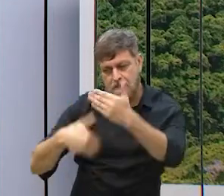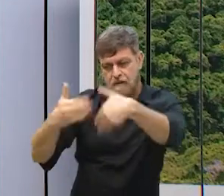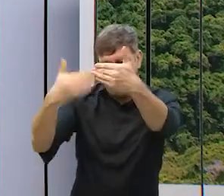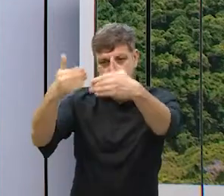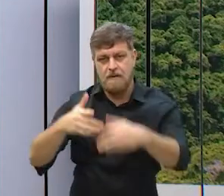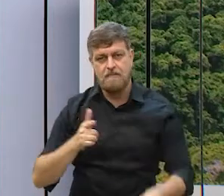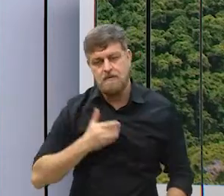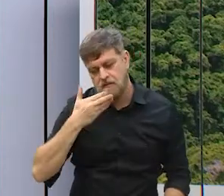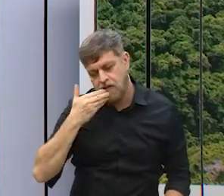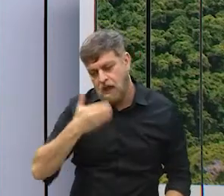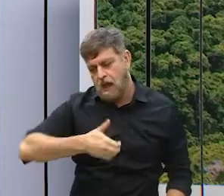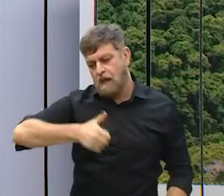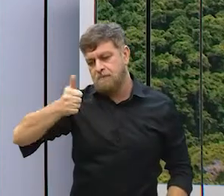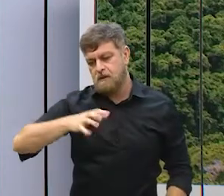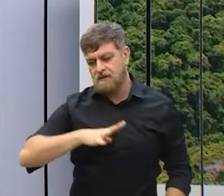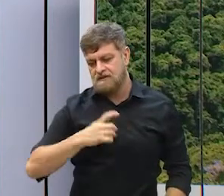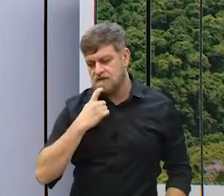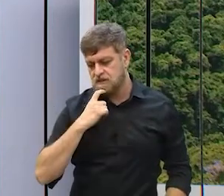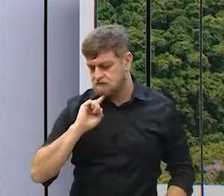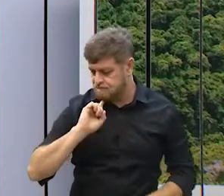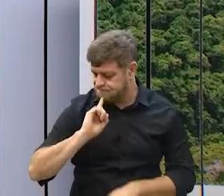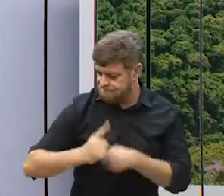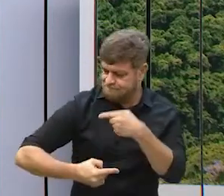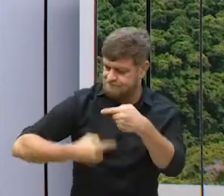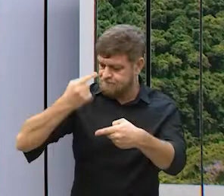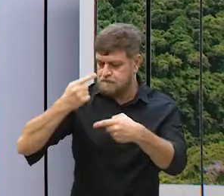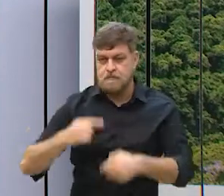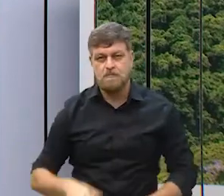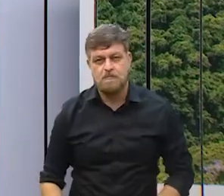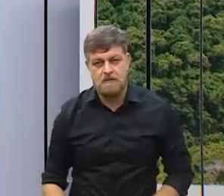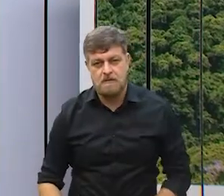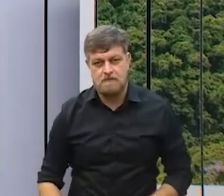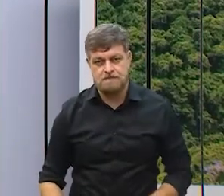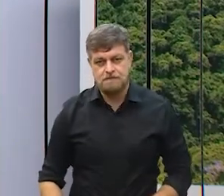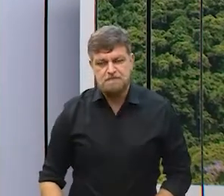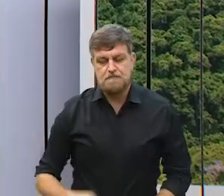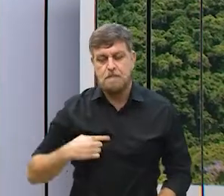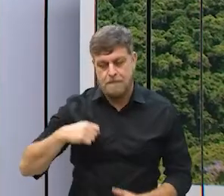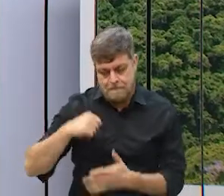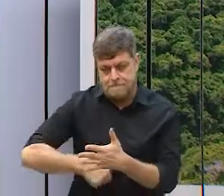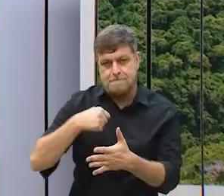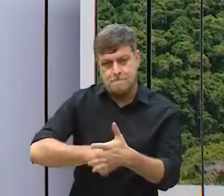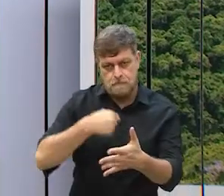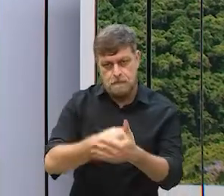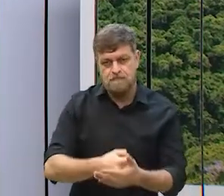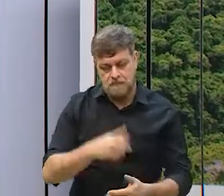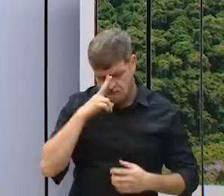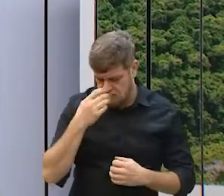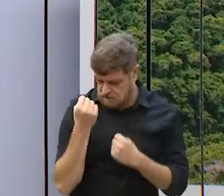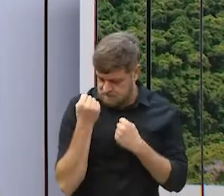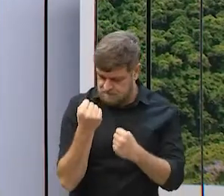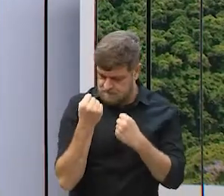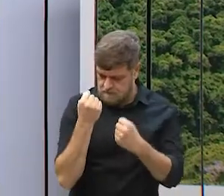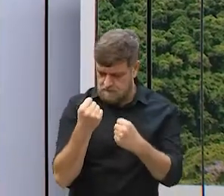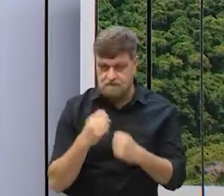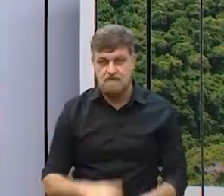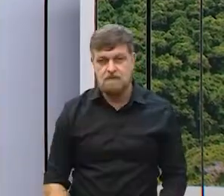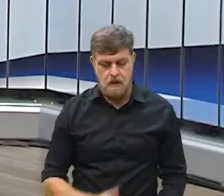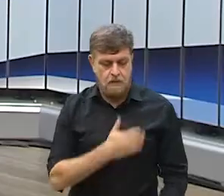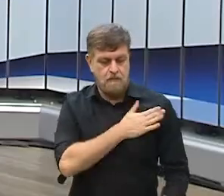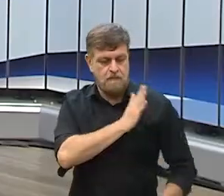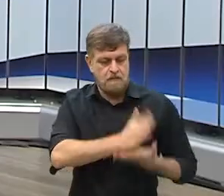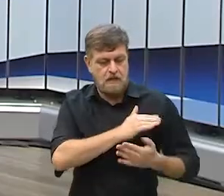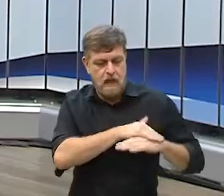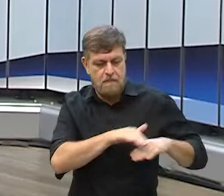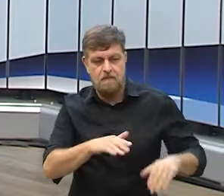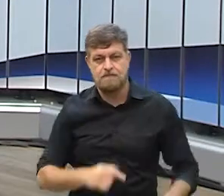é melhorar a nossa cidade. Vamos superar isso, com certeza. Nós lutaremos com todas as forças para superar esse preconceito. Para